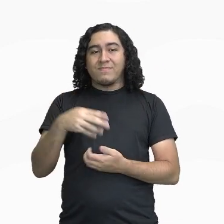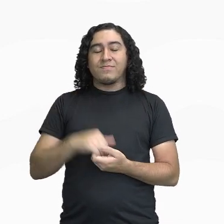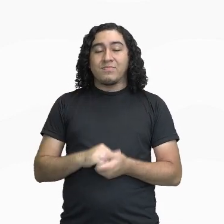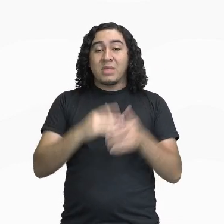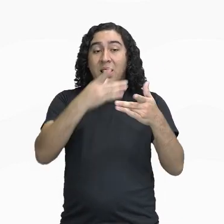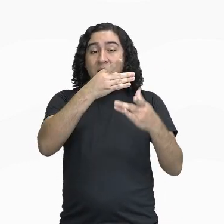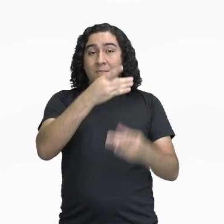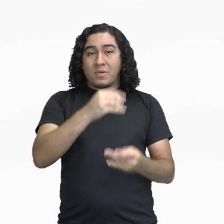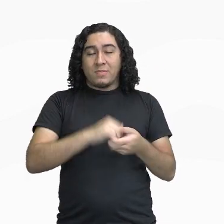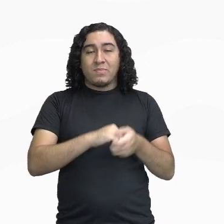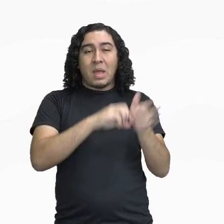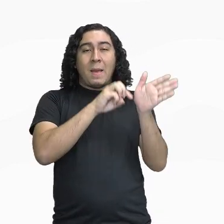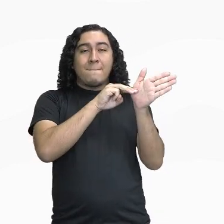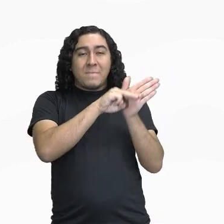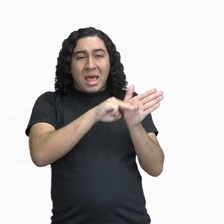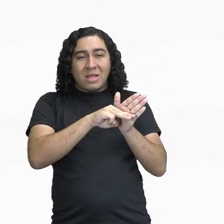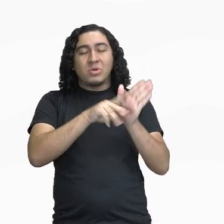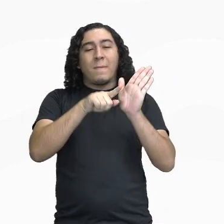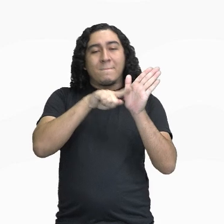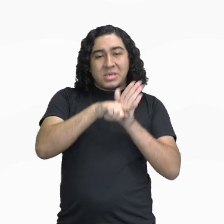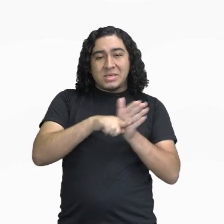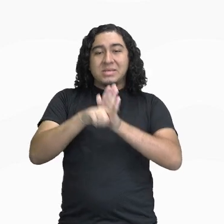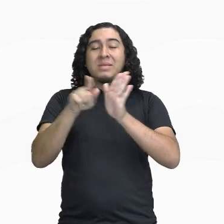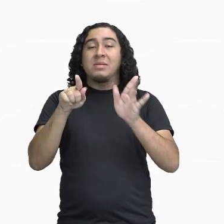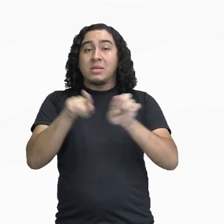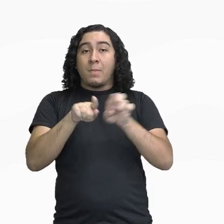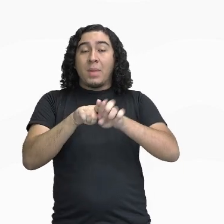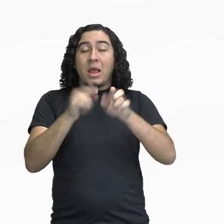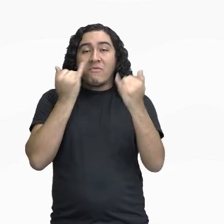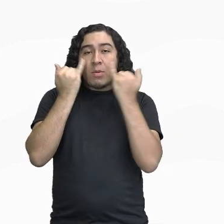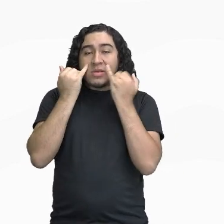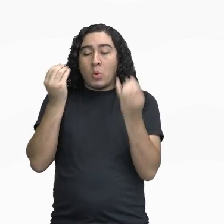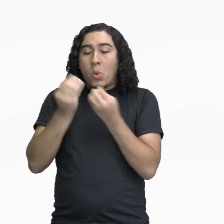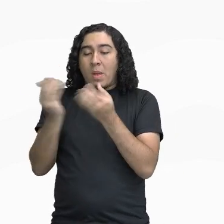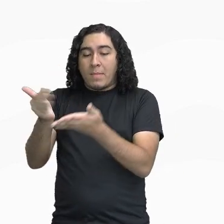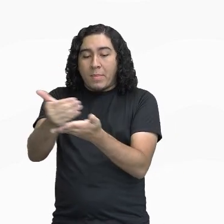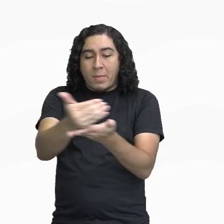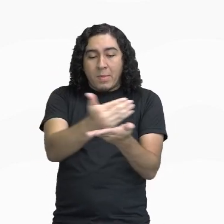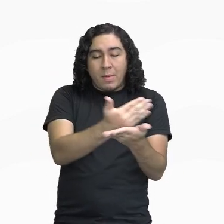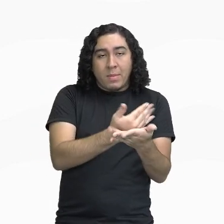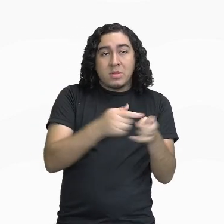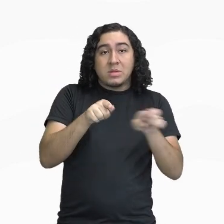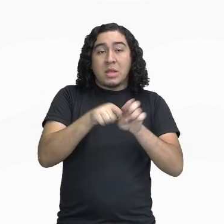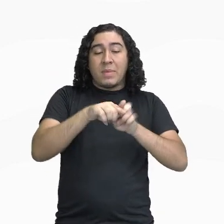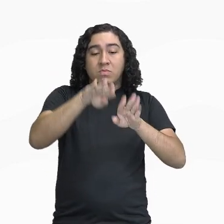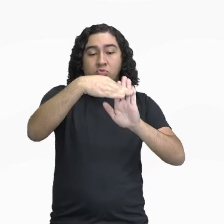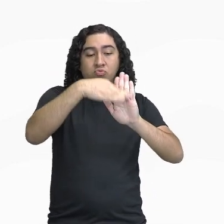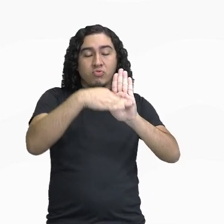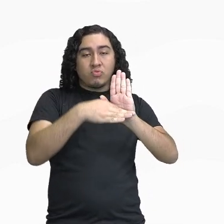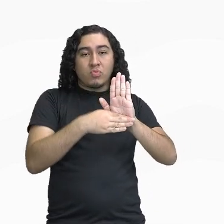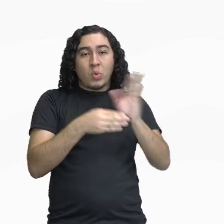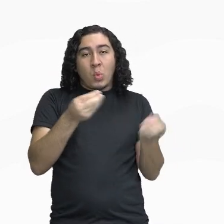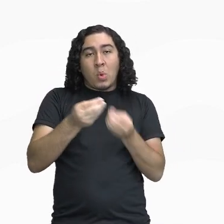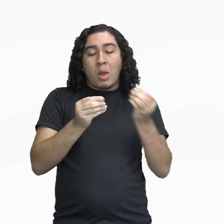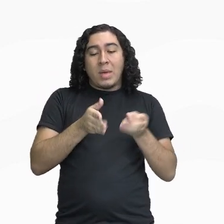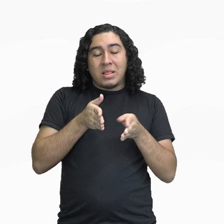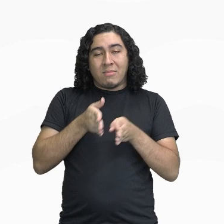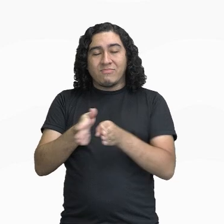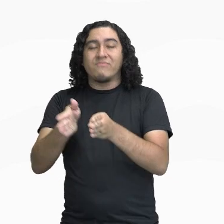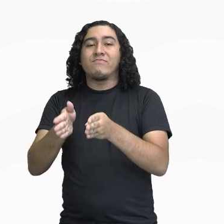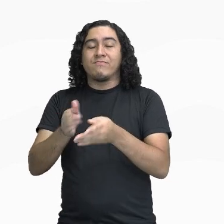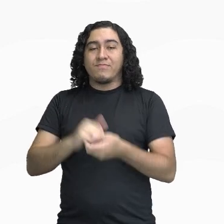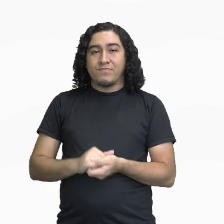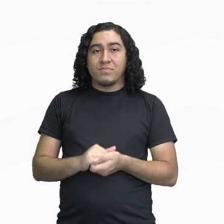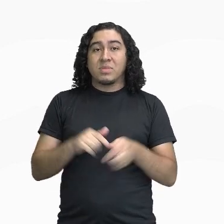Detalhamento, método de pesquisa, amostra a ser coletada, elaboração de cronograma da pesquisa, escolher adequadamente